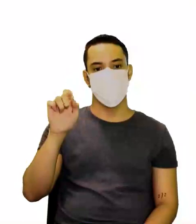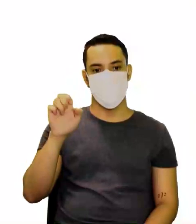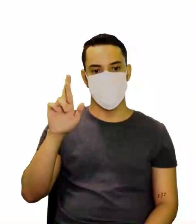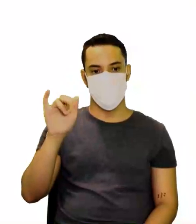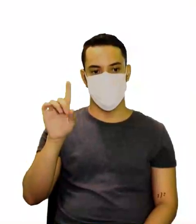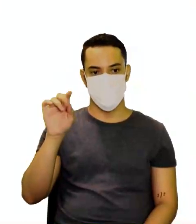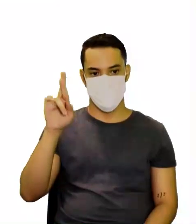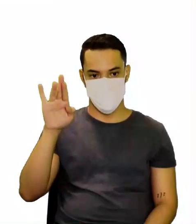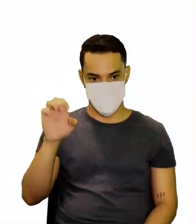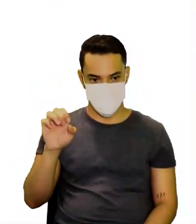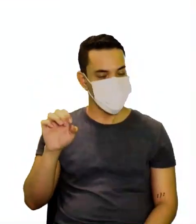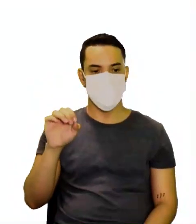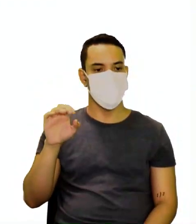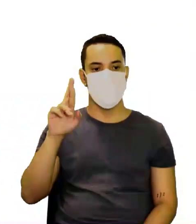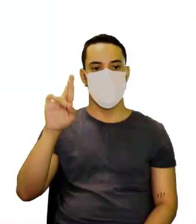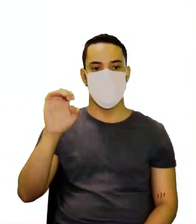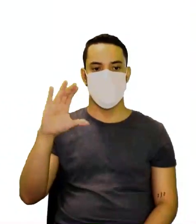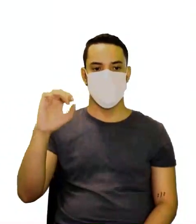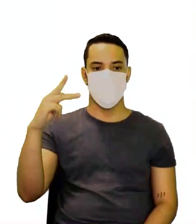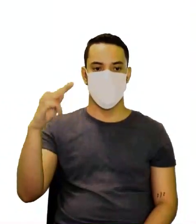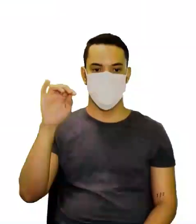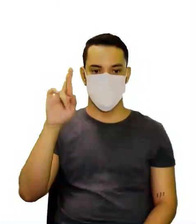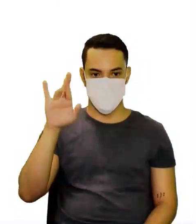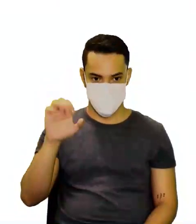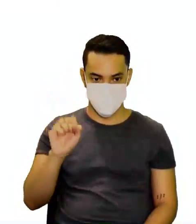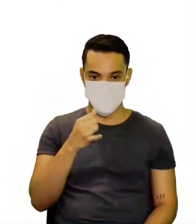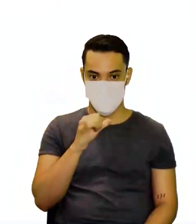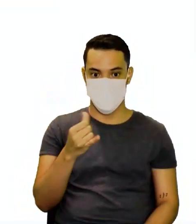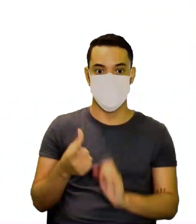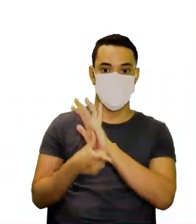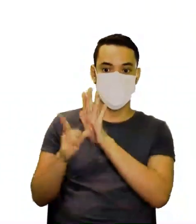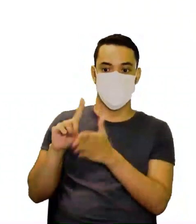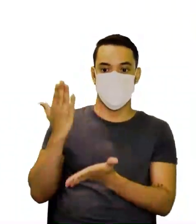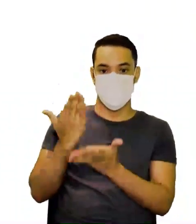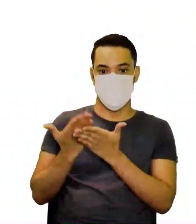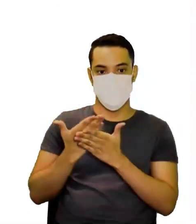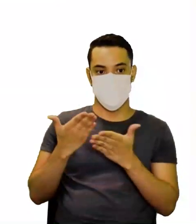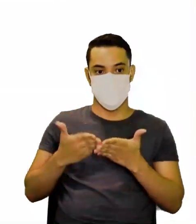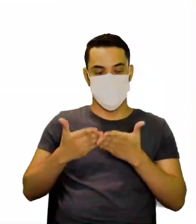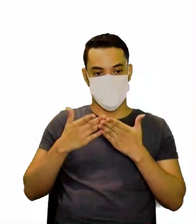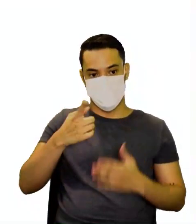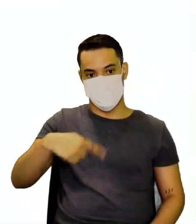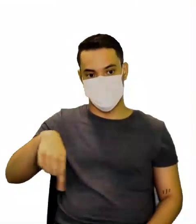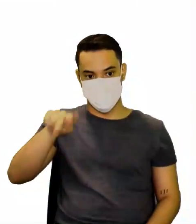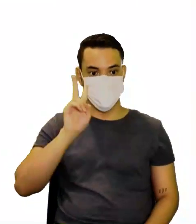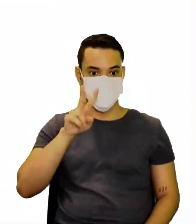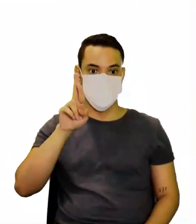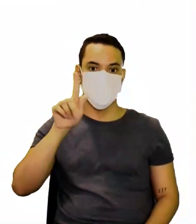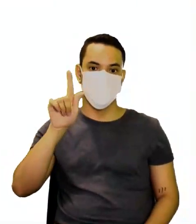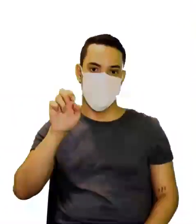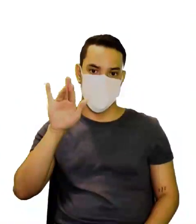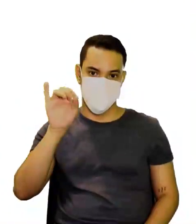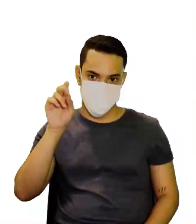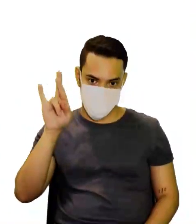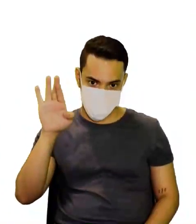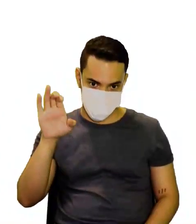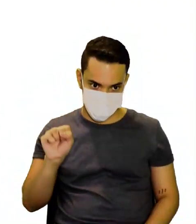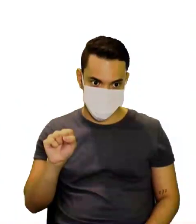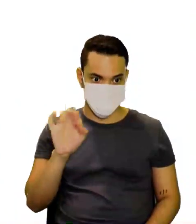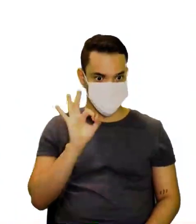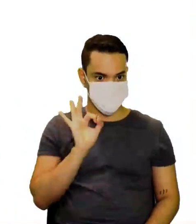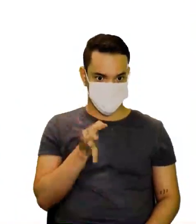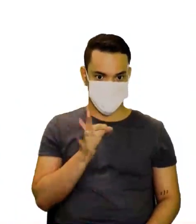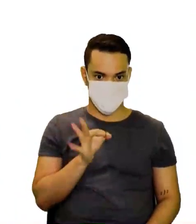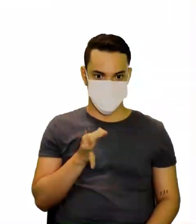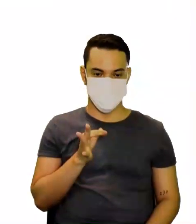caso aqui, receptores elétricos. Lá na aula passada eu pedi para vocês assistirem geradores elétricos,